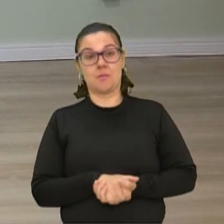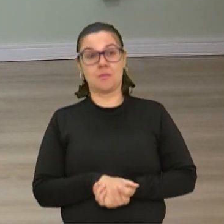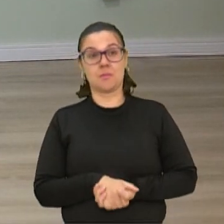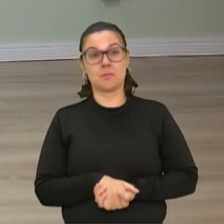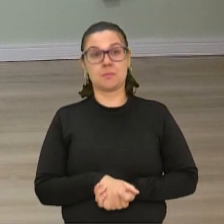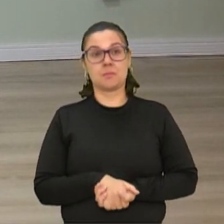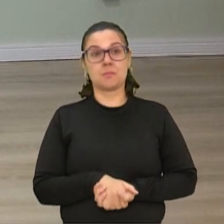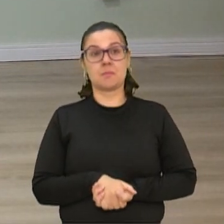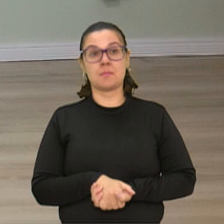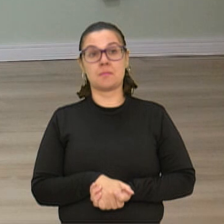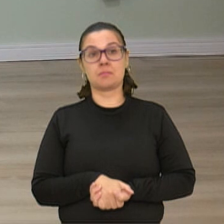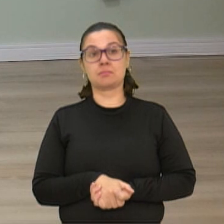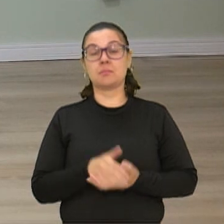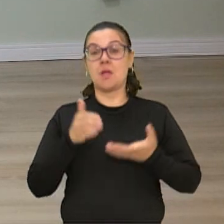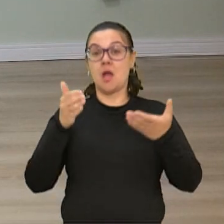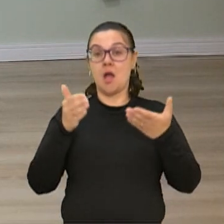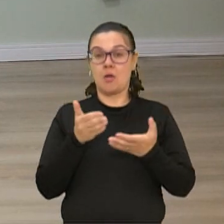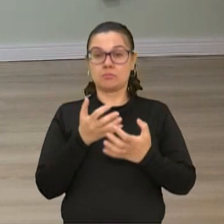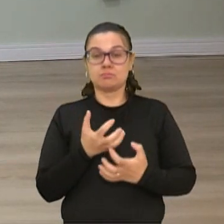Agora é hora de sentir.